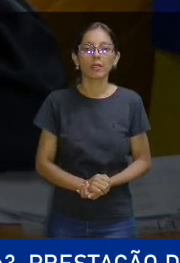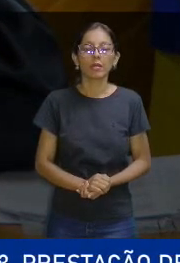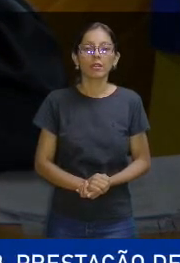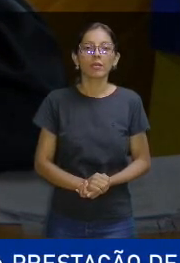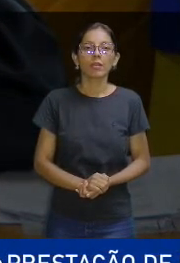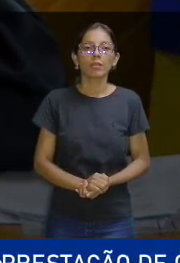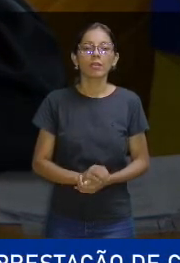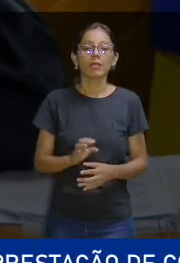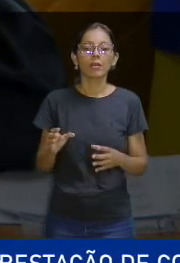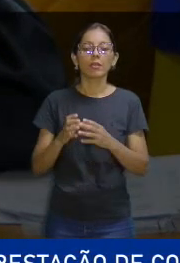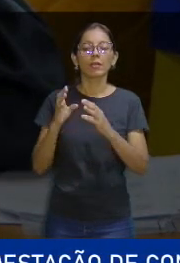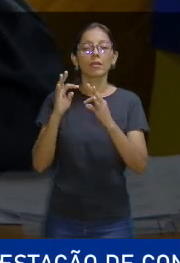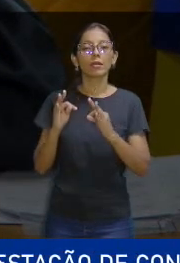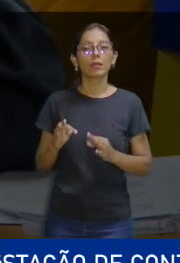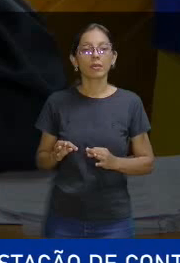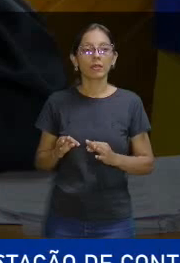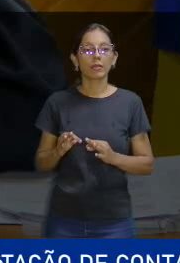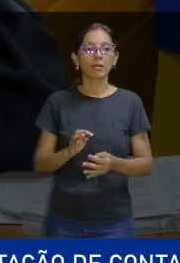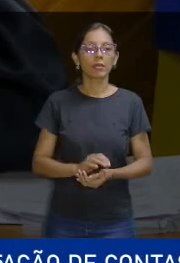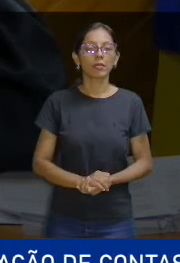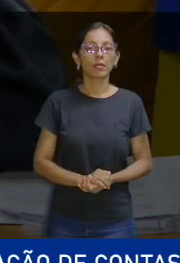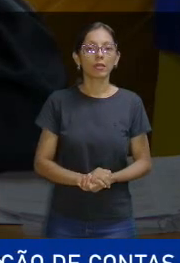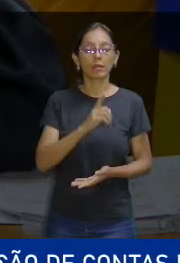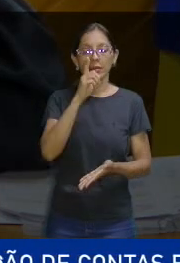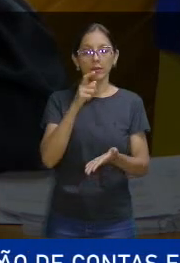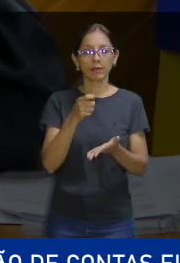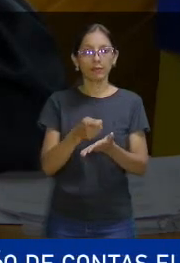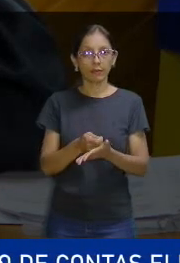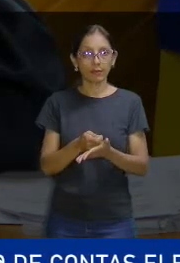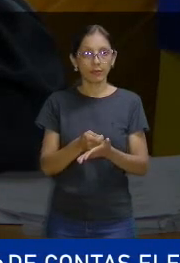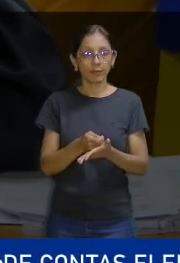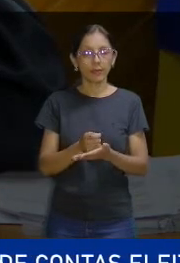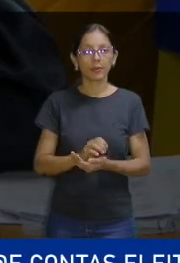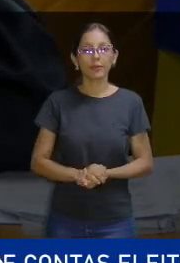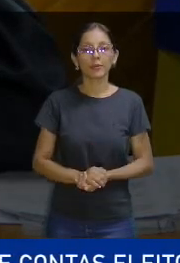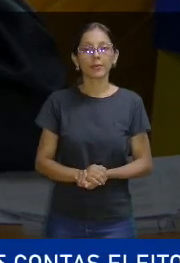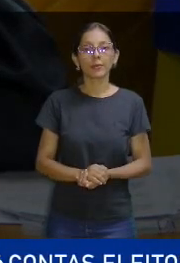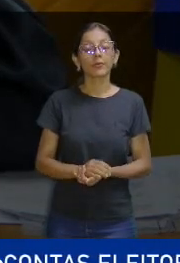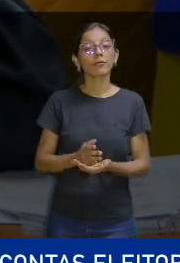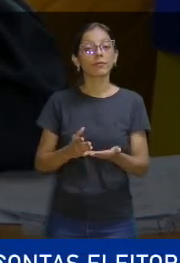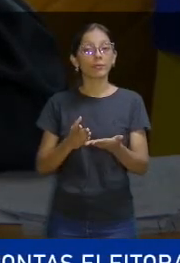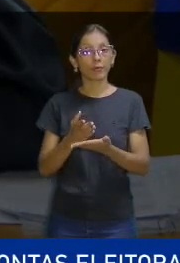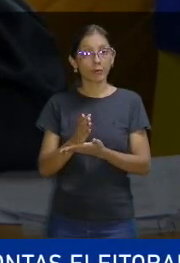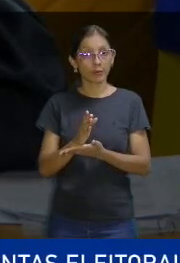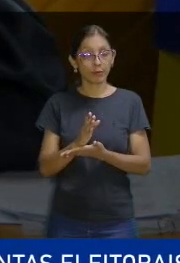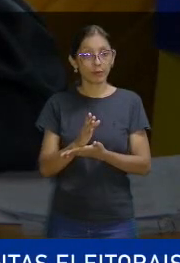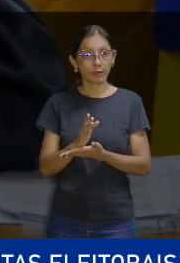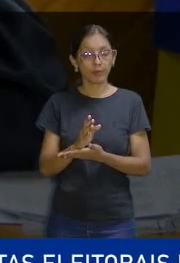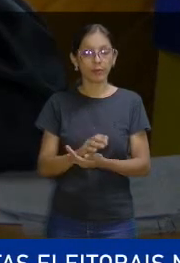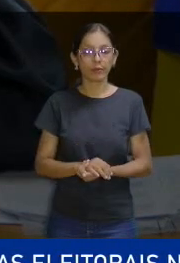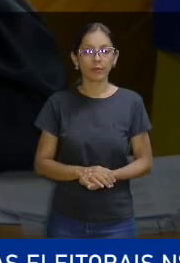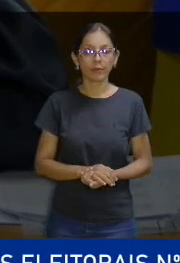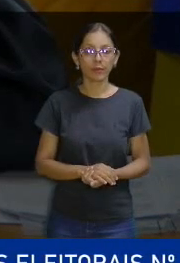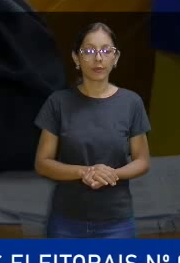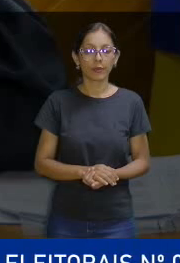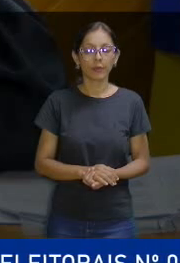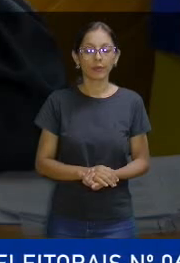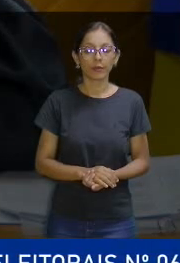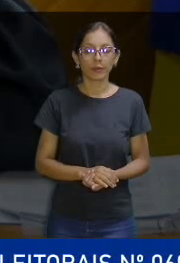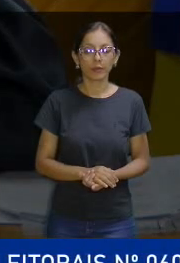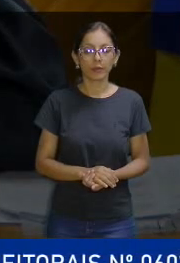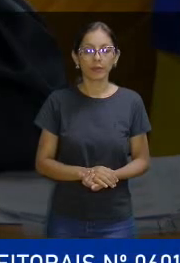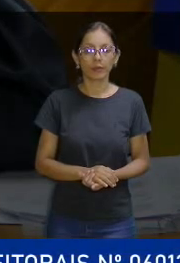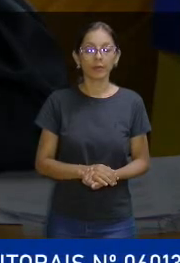técnica emitiu parecer conclusivo pela aprovação, com ressalvas, em razão da omissão de despesa na parcial, a